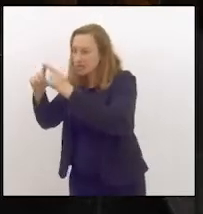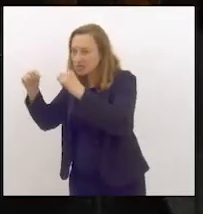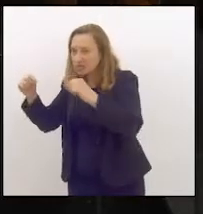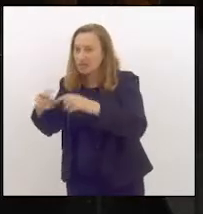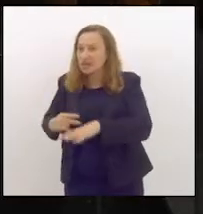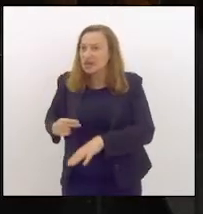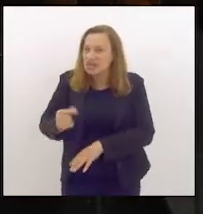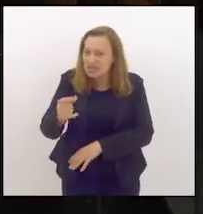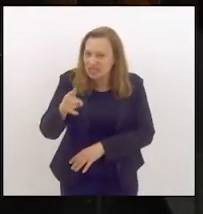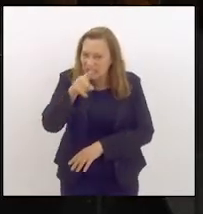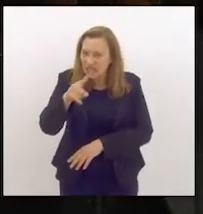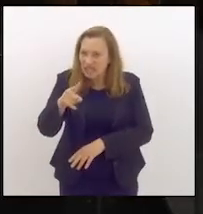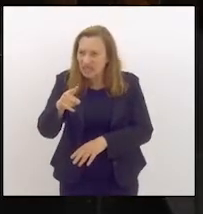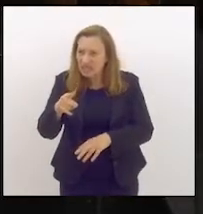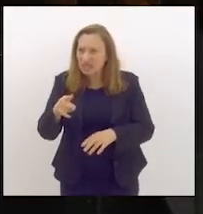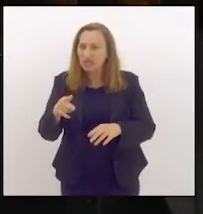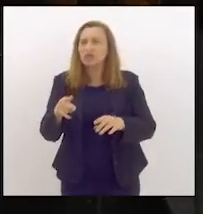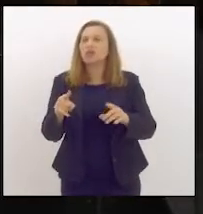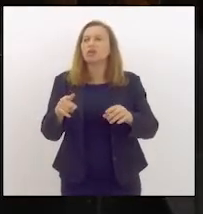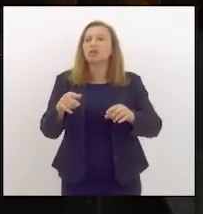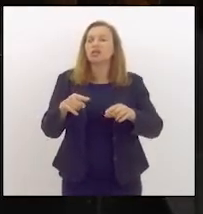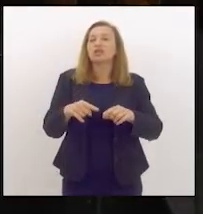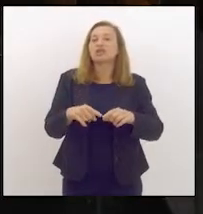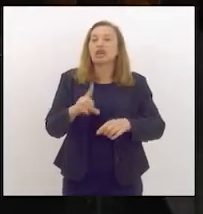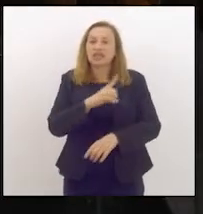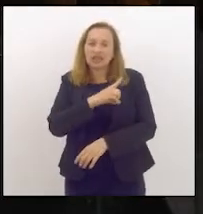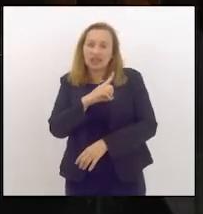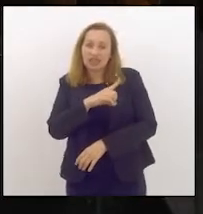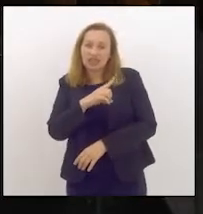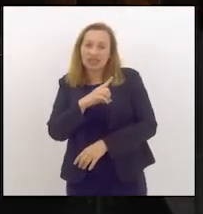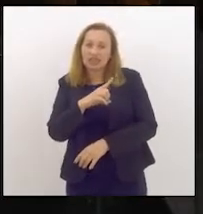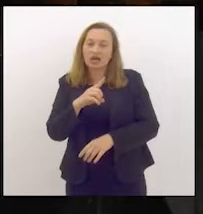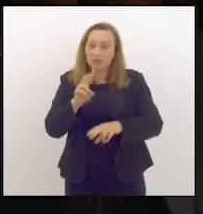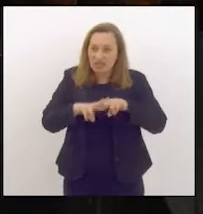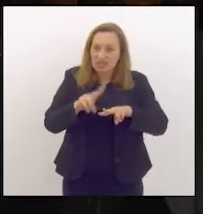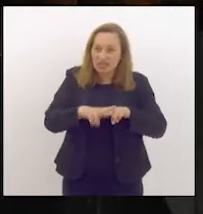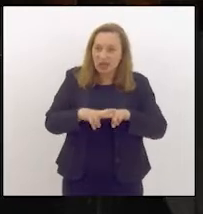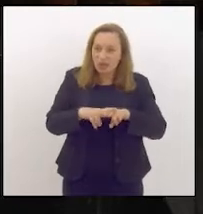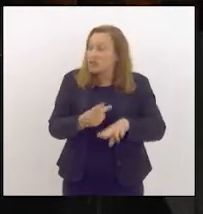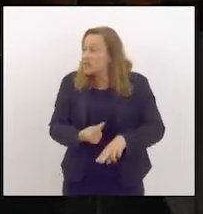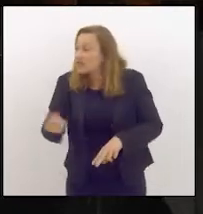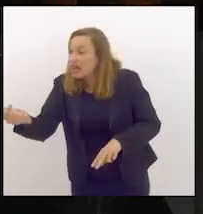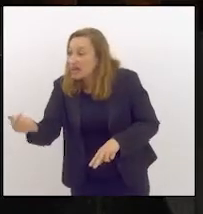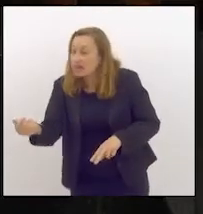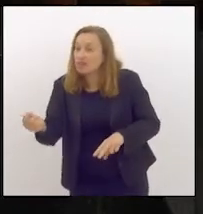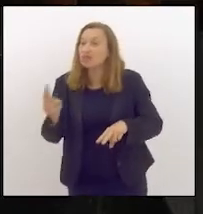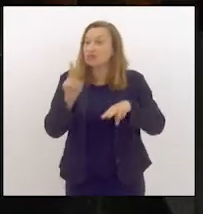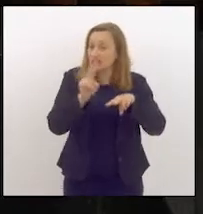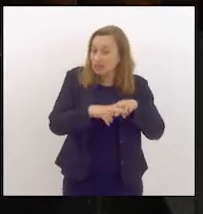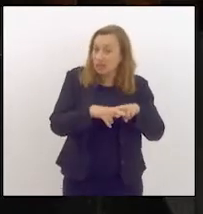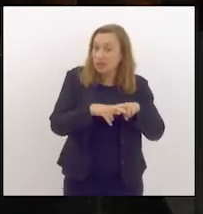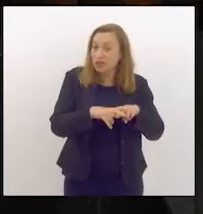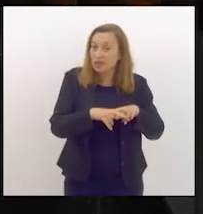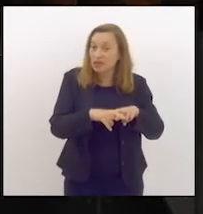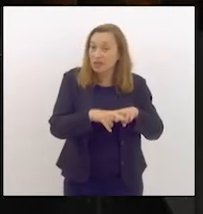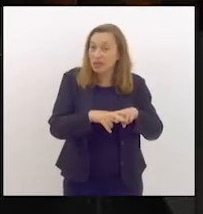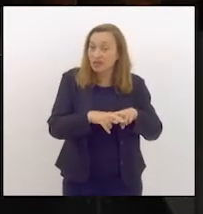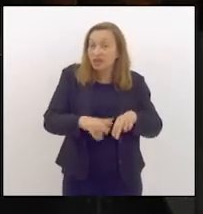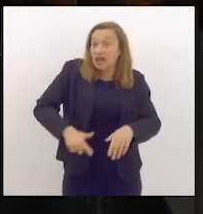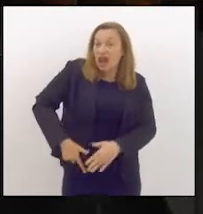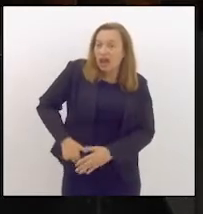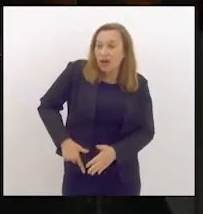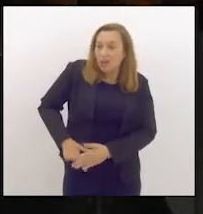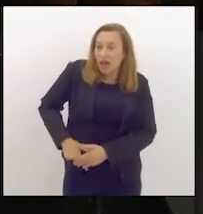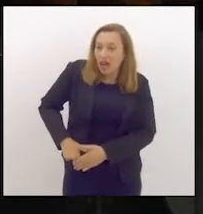saidinha dessa do presídio que bolsonaro pretende acabar mas ele tinha saído de uma saidinha dessa estava